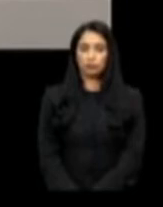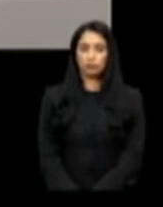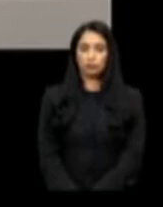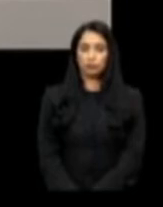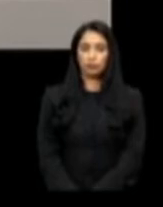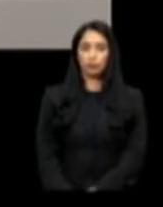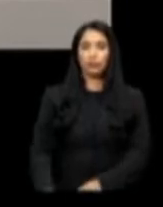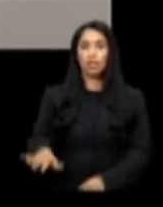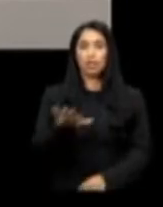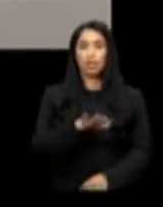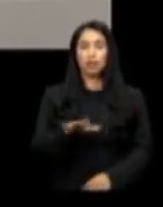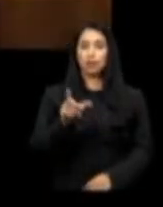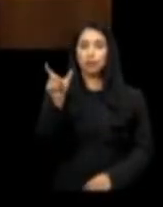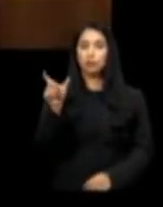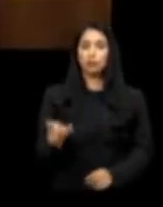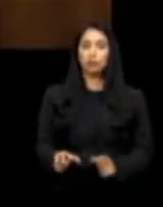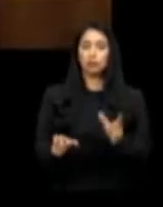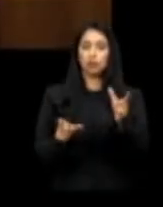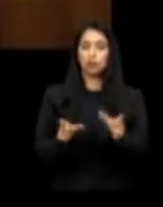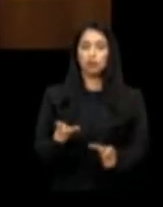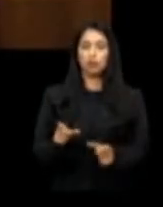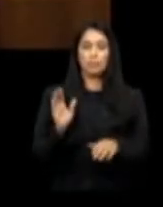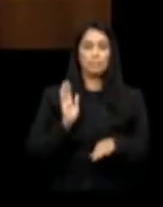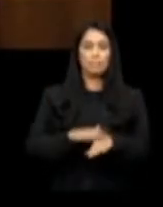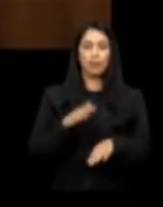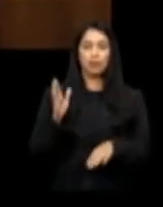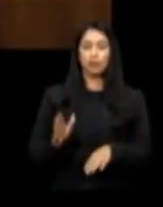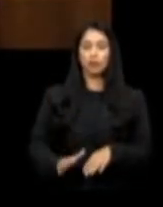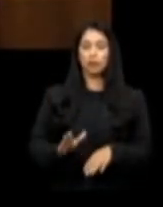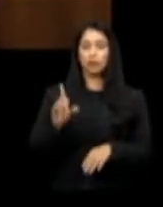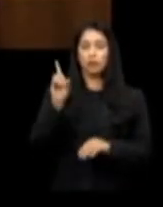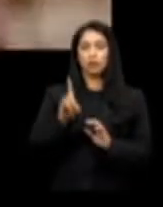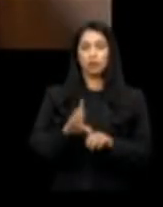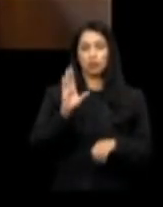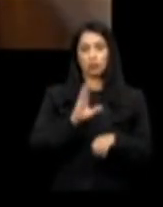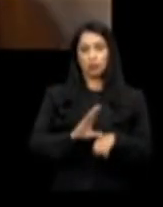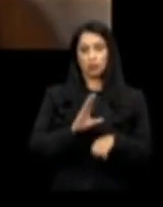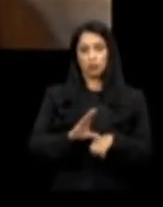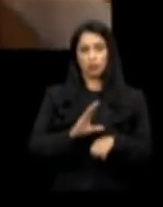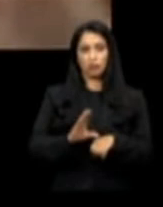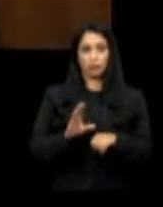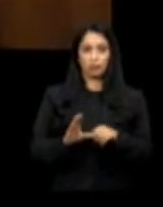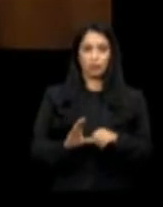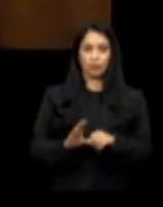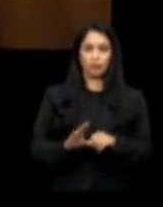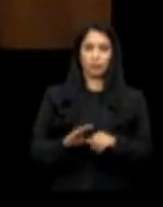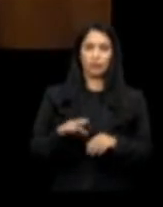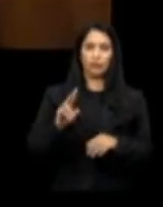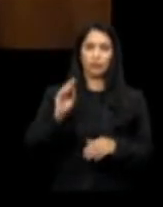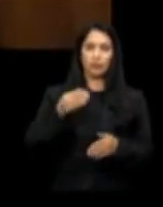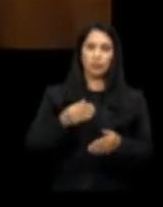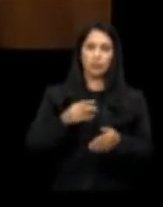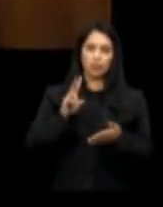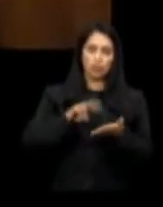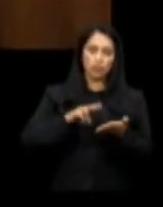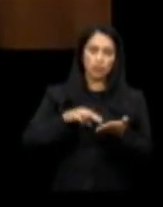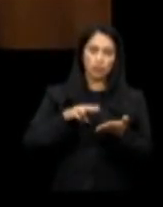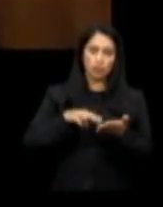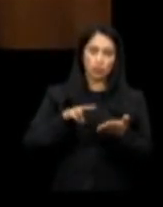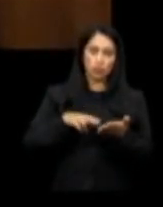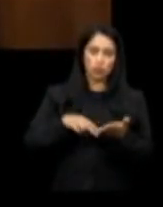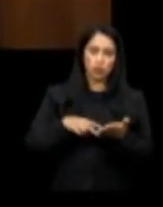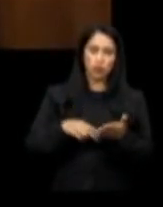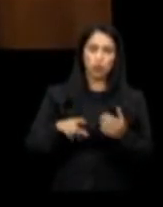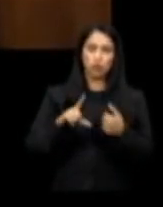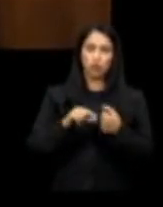geral de personalidade para além da mera proteção constitucional ao sigilo. A partir da leitura ampliativa do artigo 2.1,